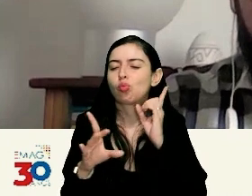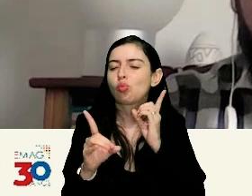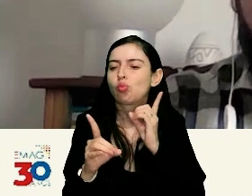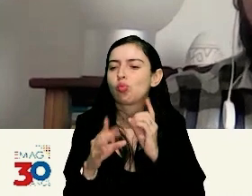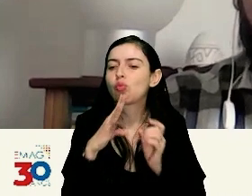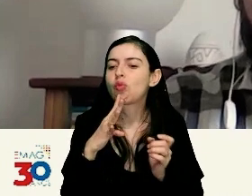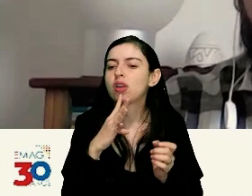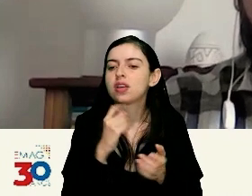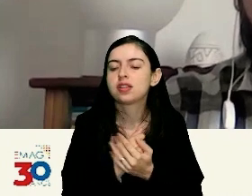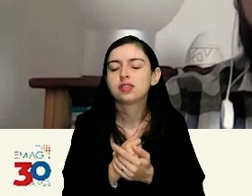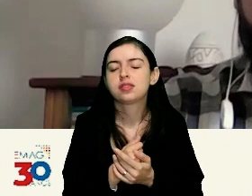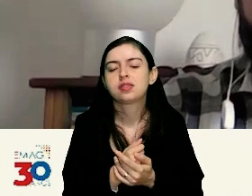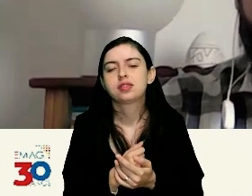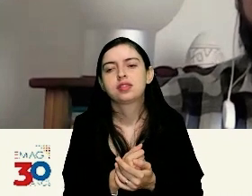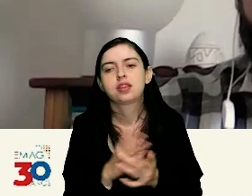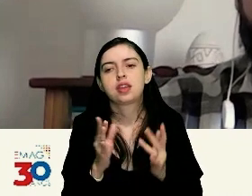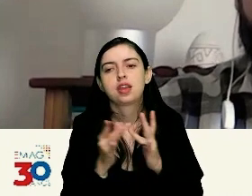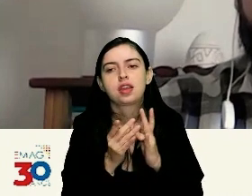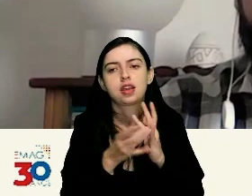tal. Em